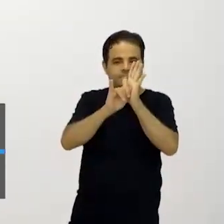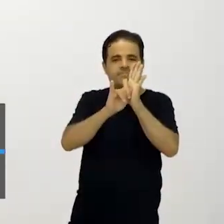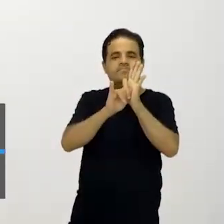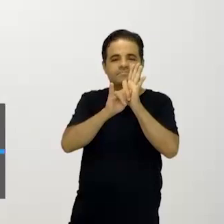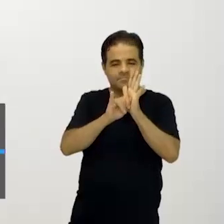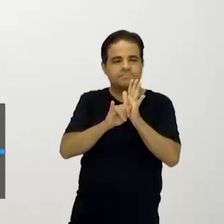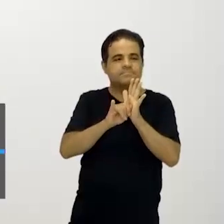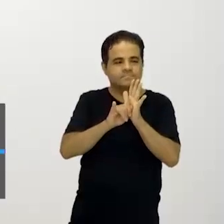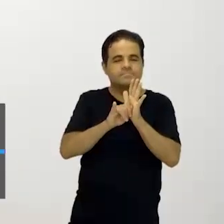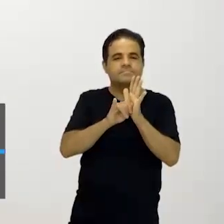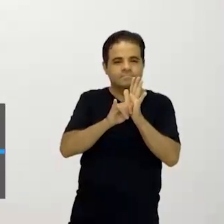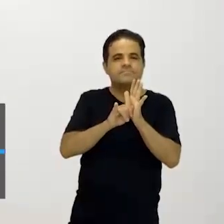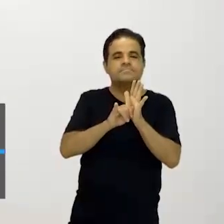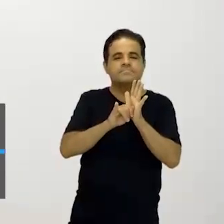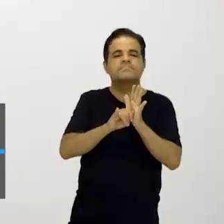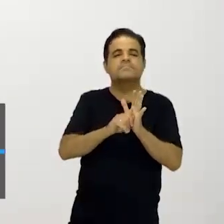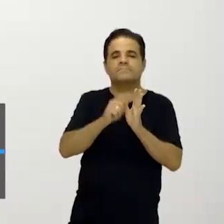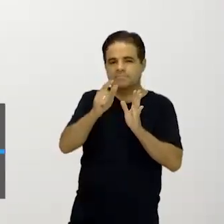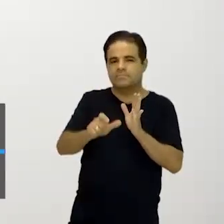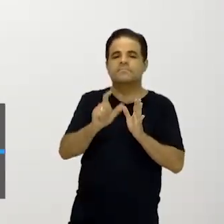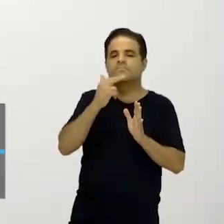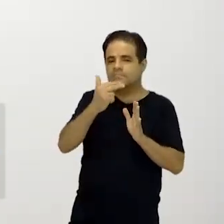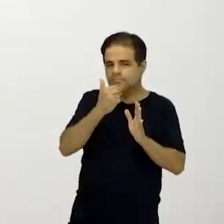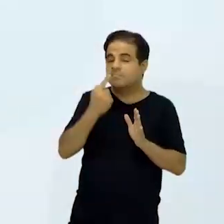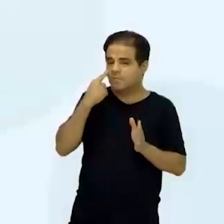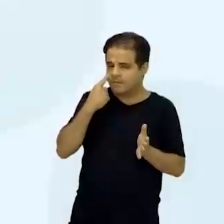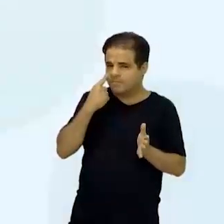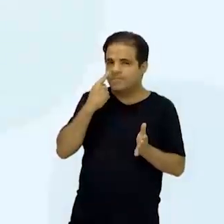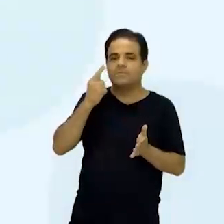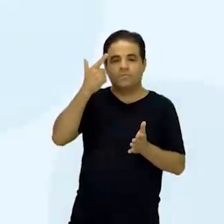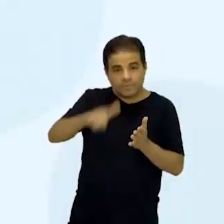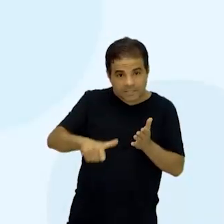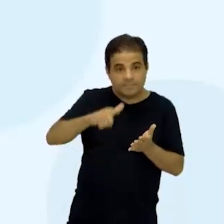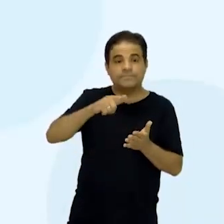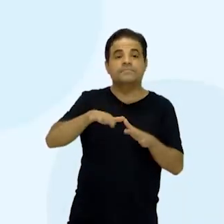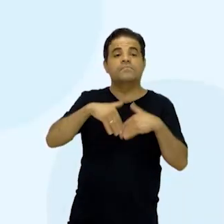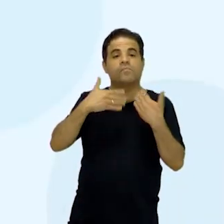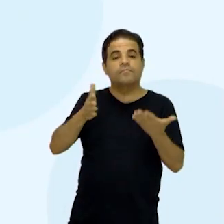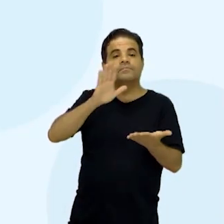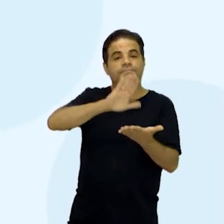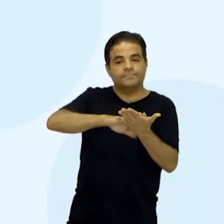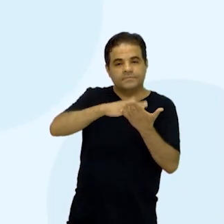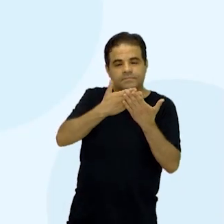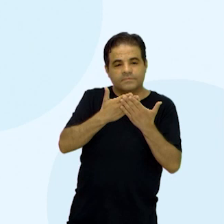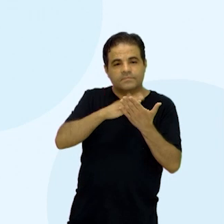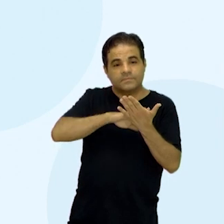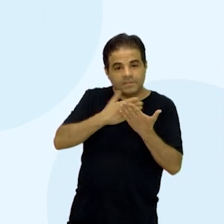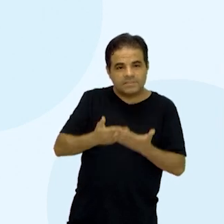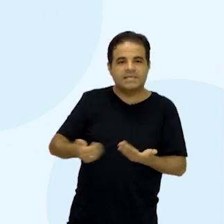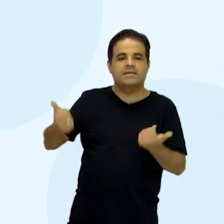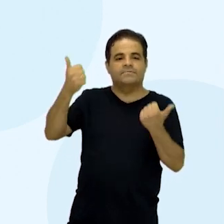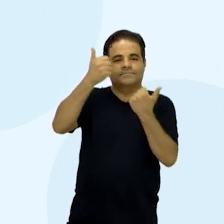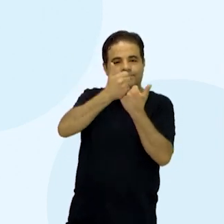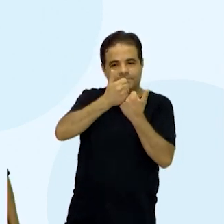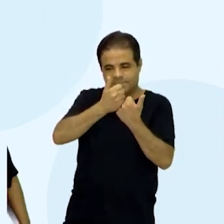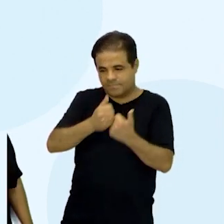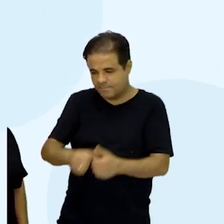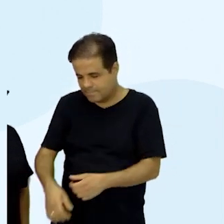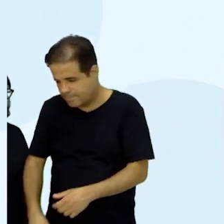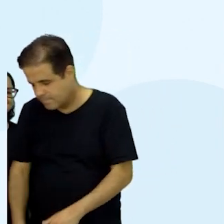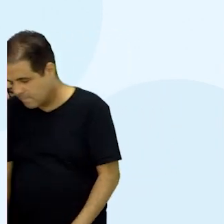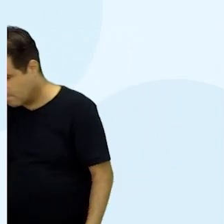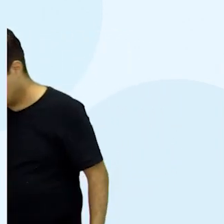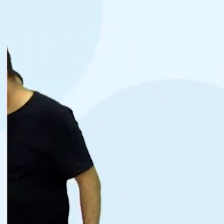quero dizer, mas ali o foco era outro. Vamos lá? Mais uma. Qual relação podemos estabelecer entre